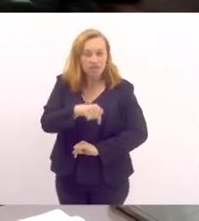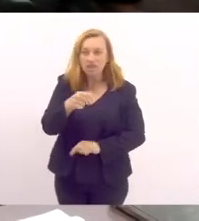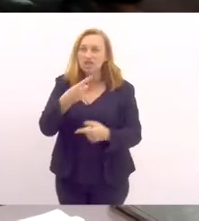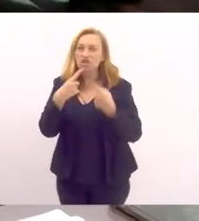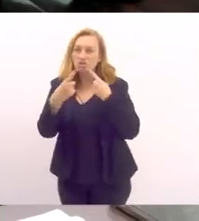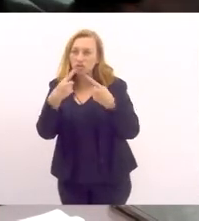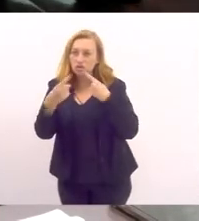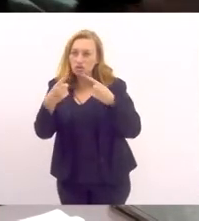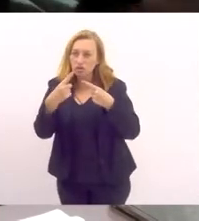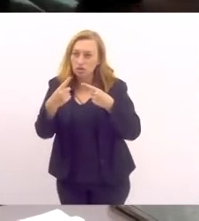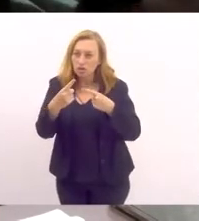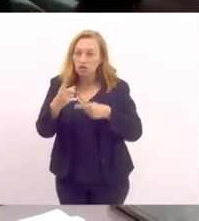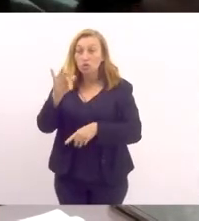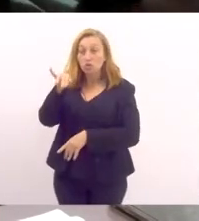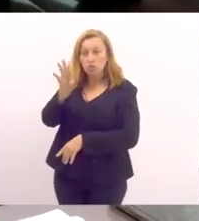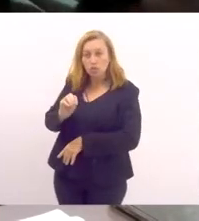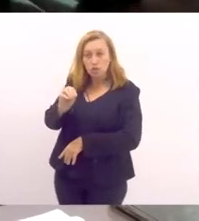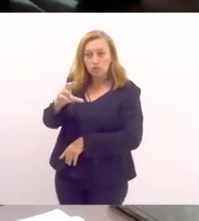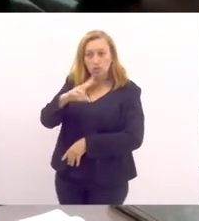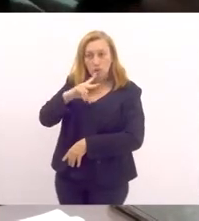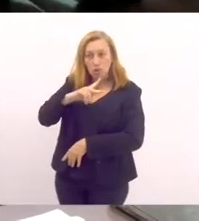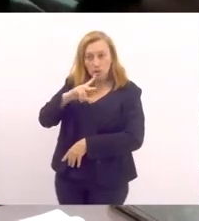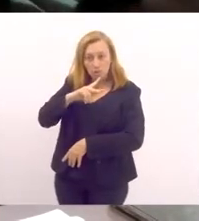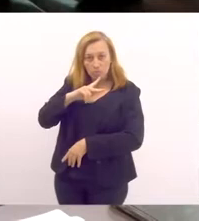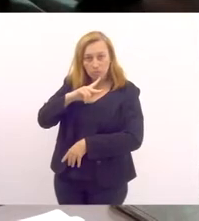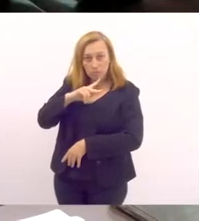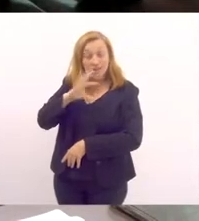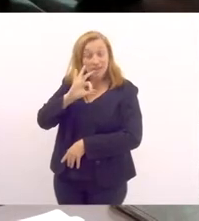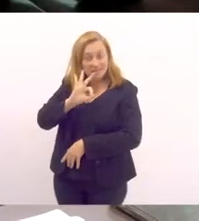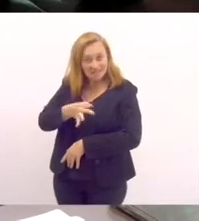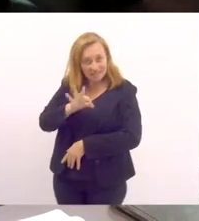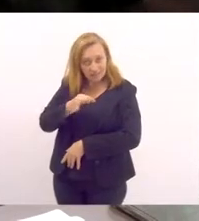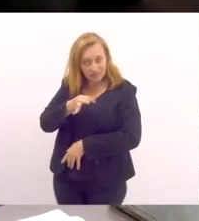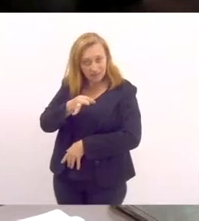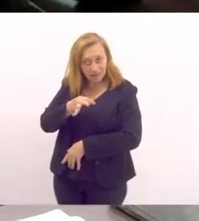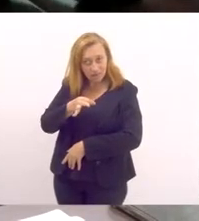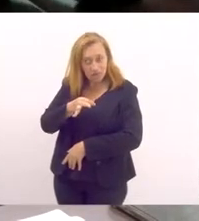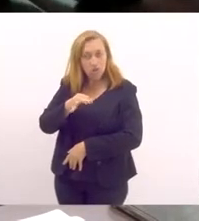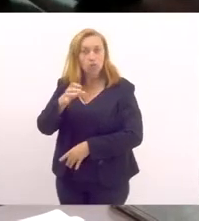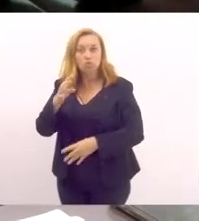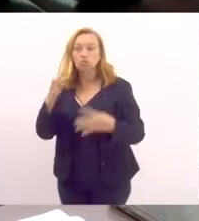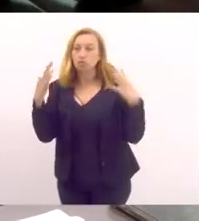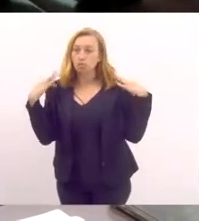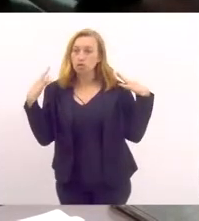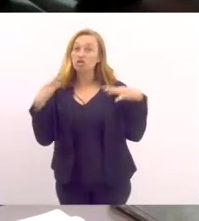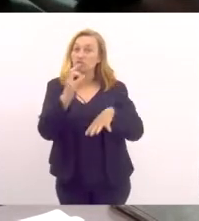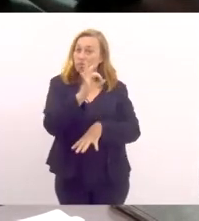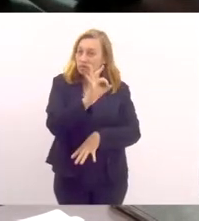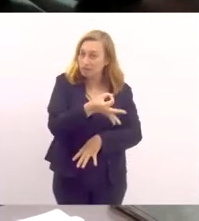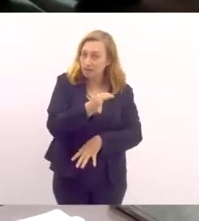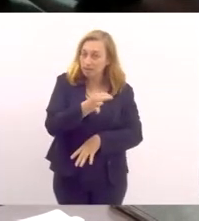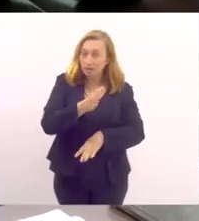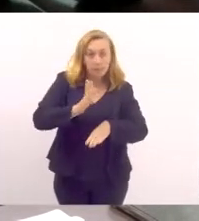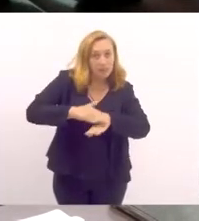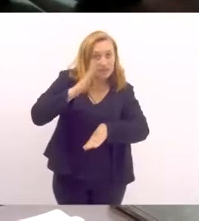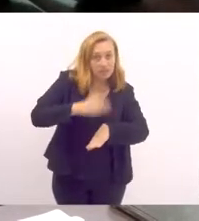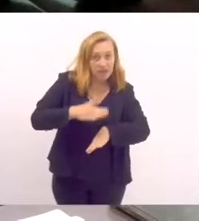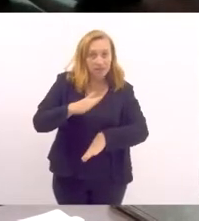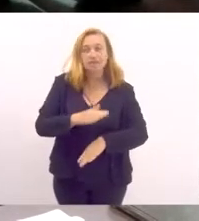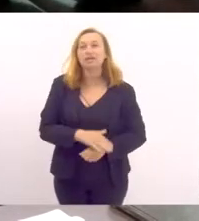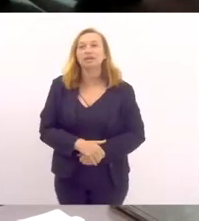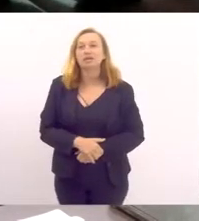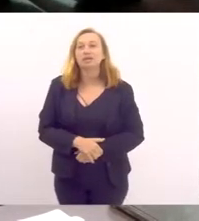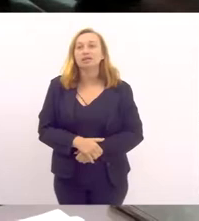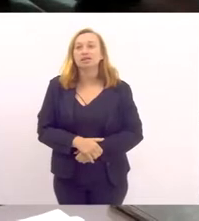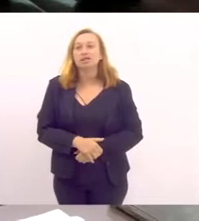com fundos e recursos próprios, certamente o turismo será cada vez mais